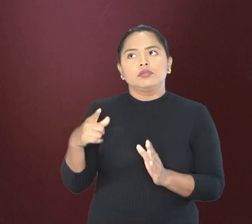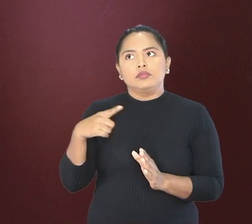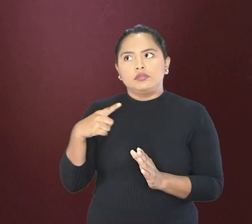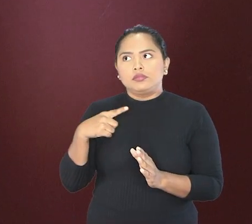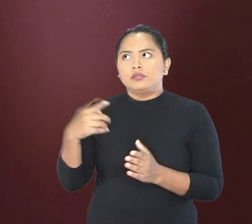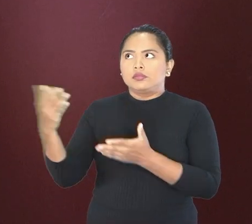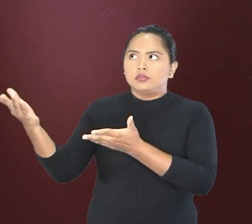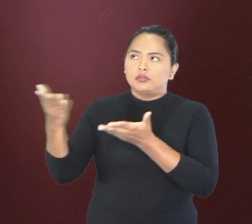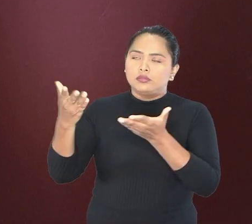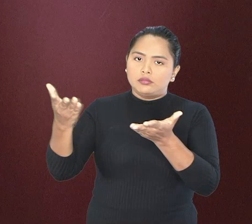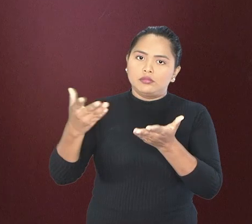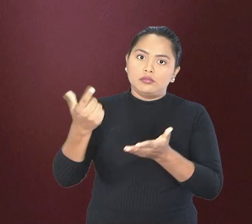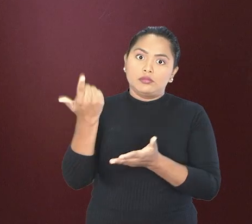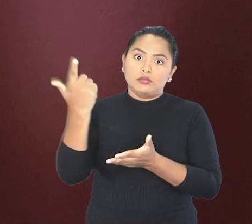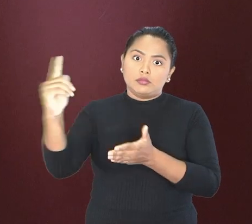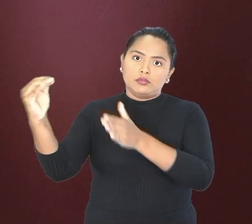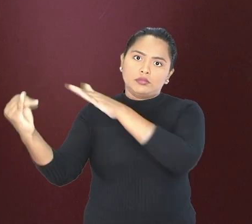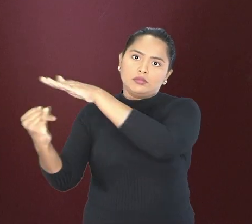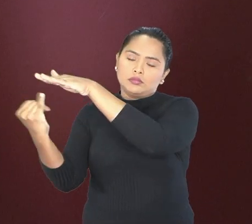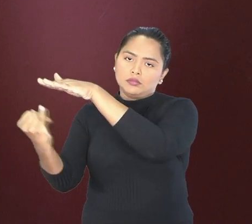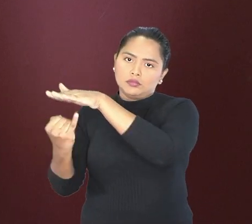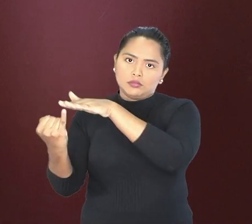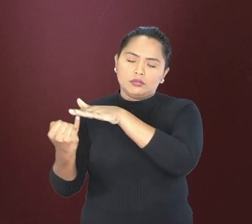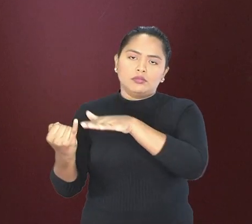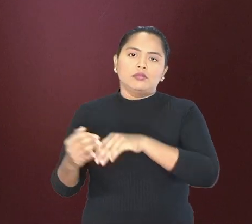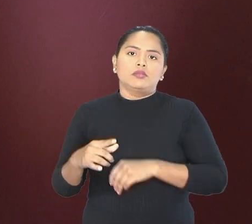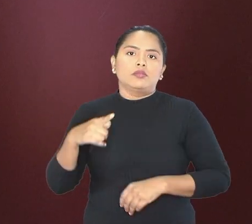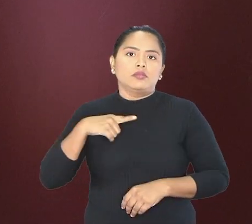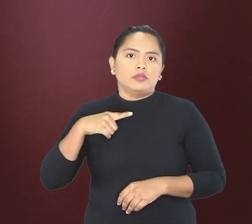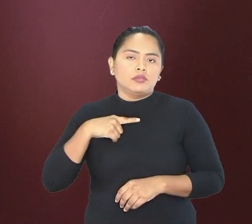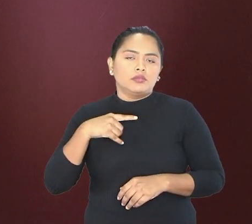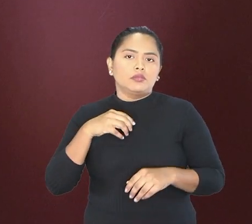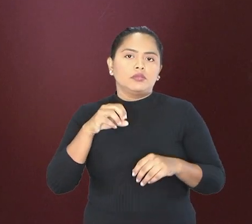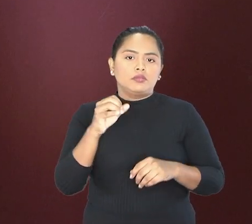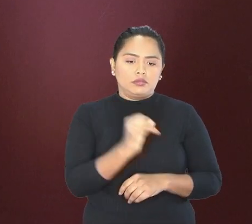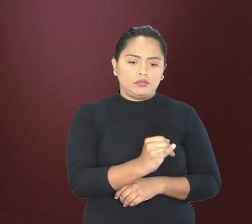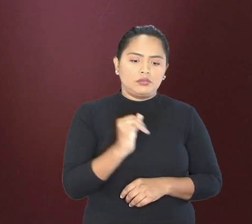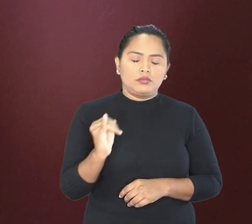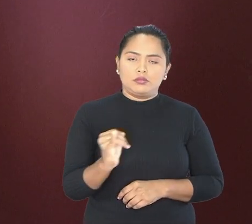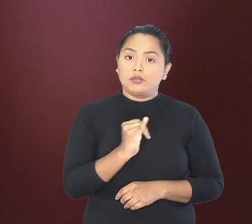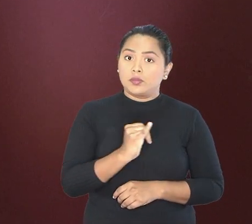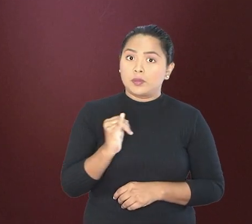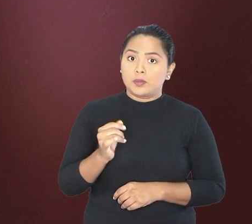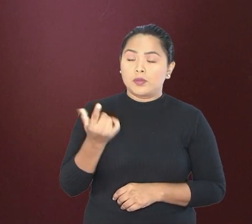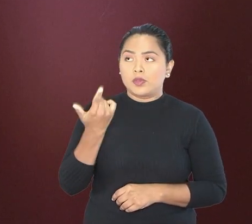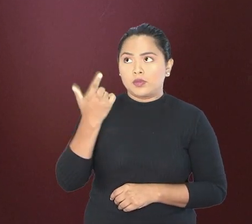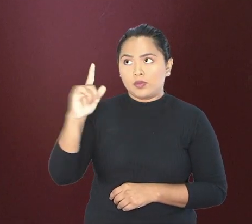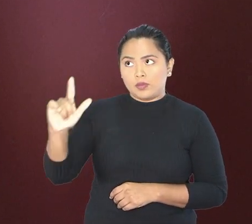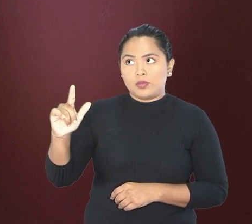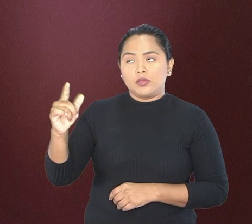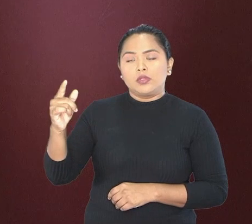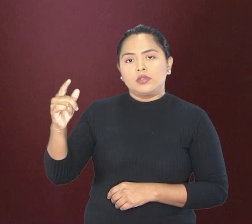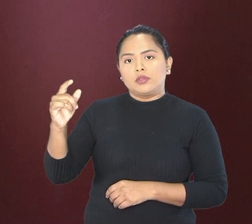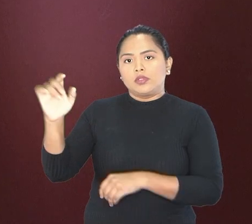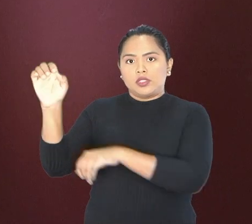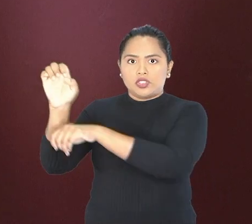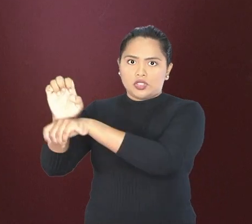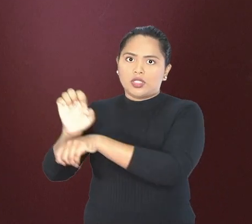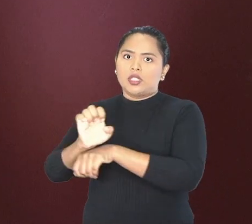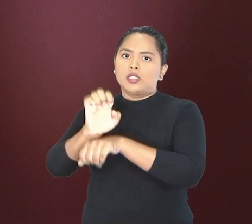públicos também, por isso que a gente tem, por exemplo, instrutores que são de outros órgãos até, de outros estados, e aí eles dão